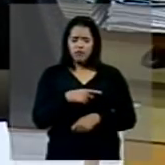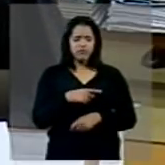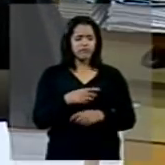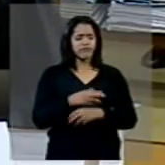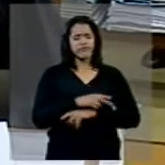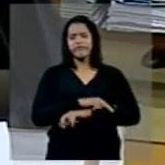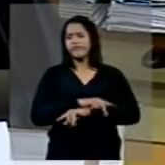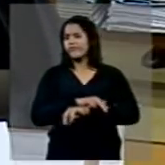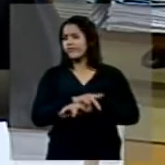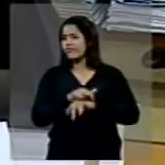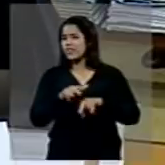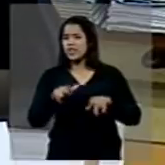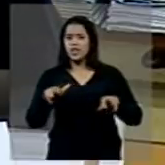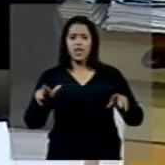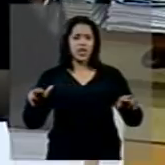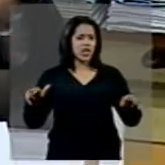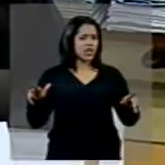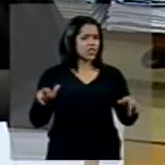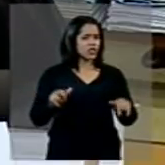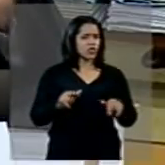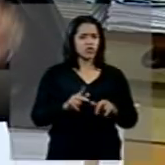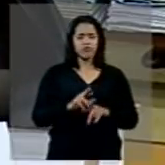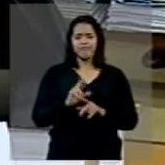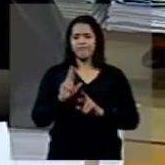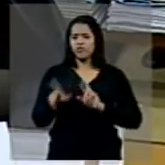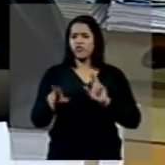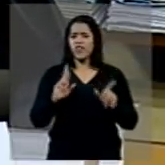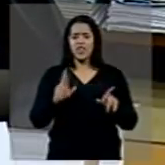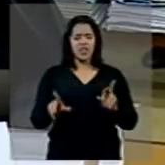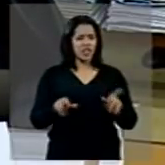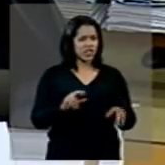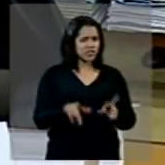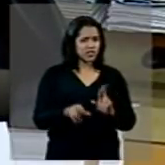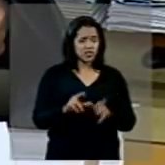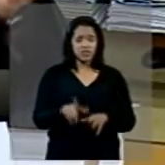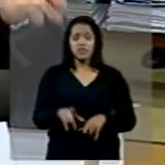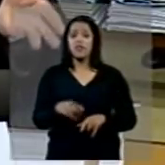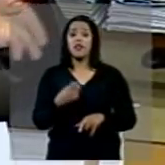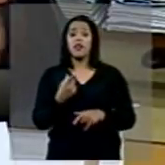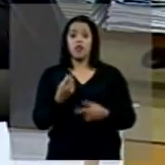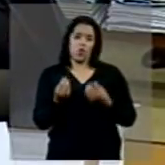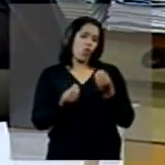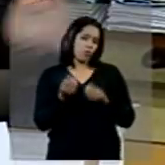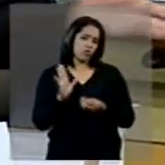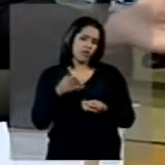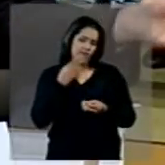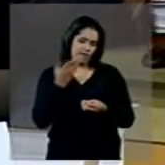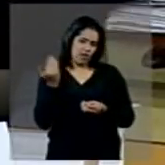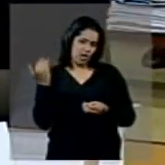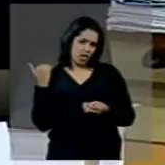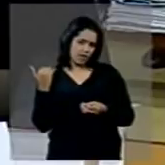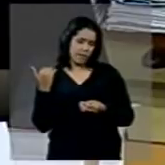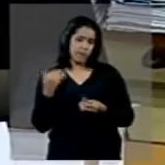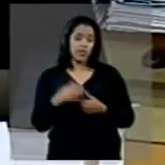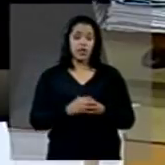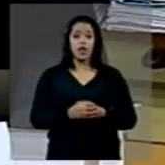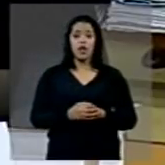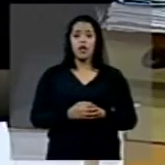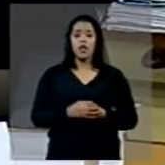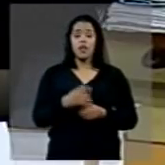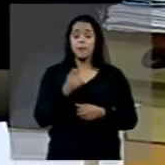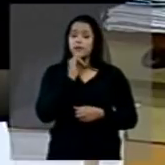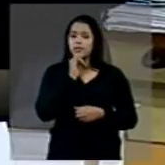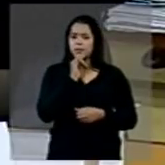universo muito difuso e impreciso. Como eu já disse, um